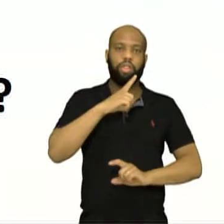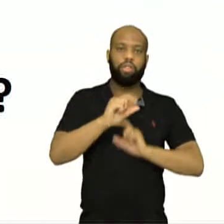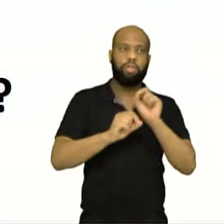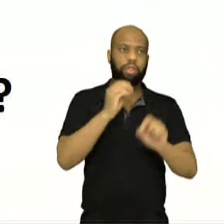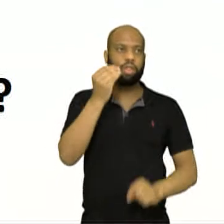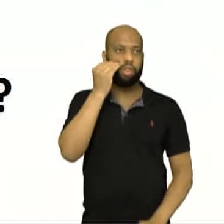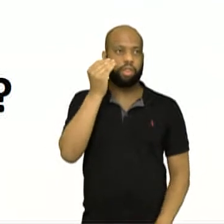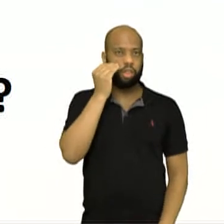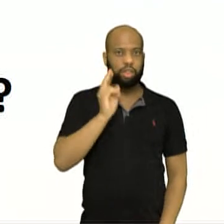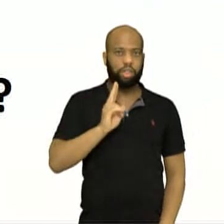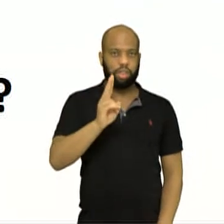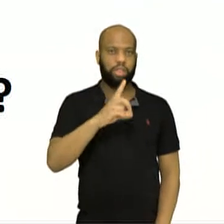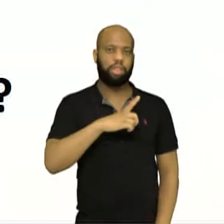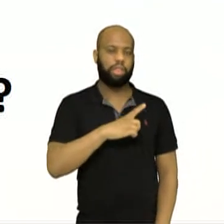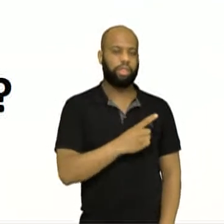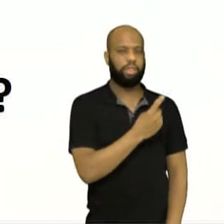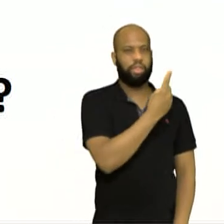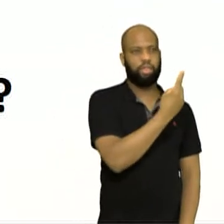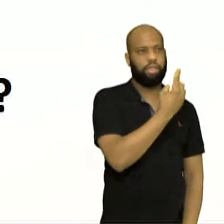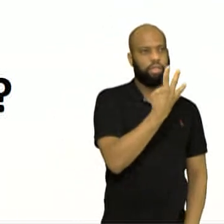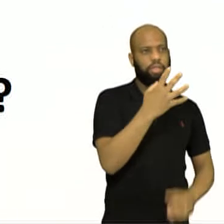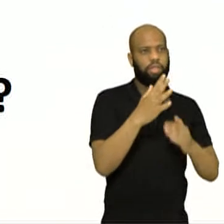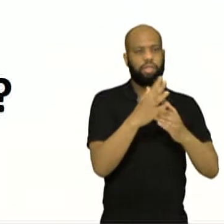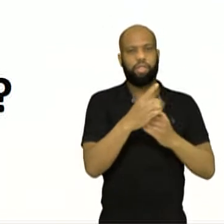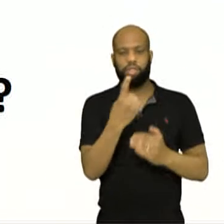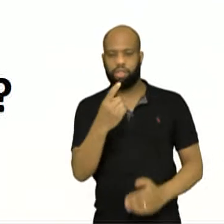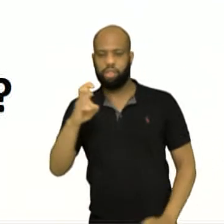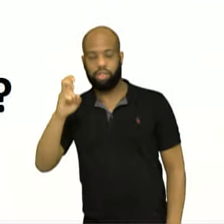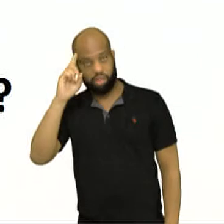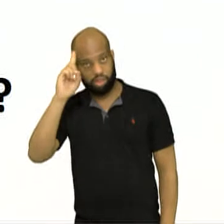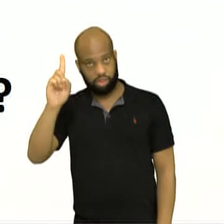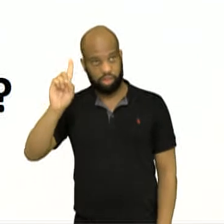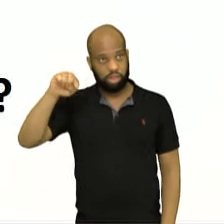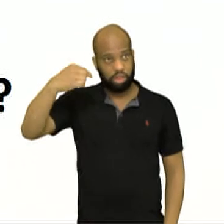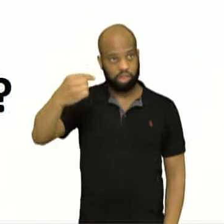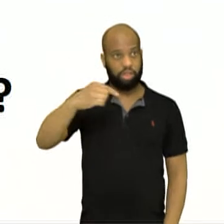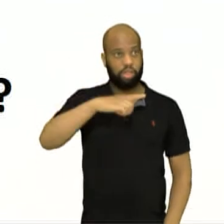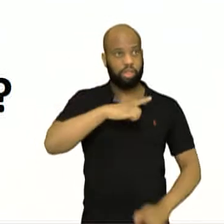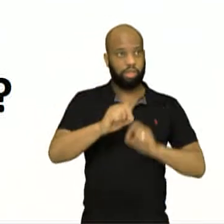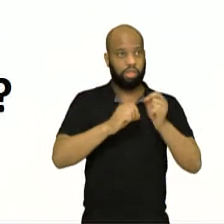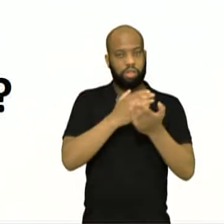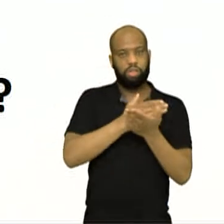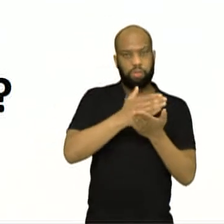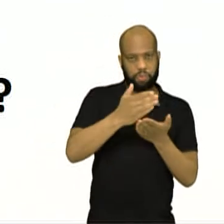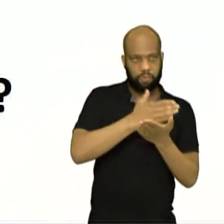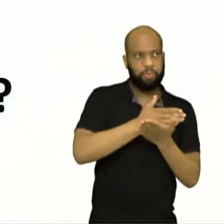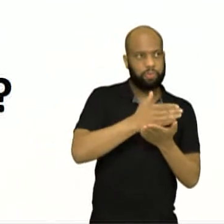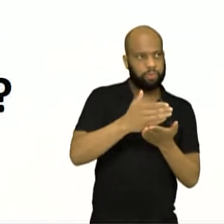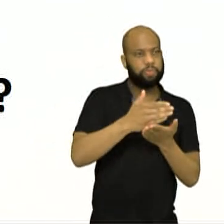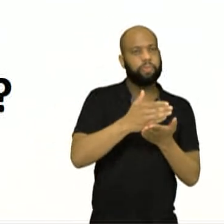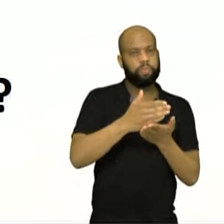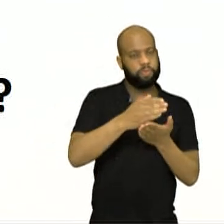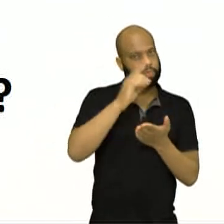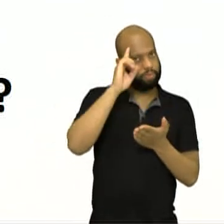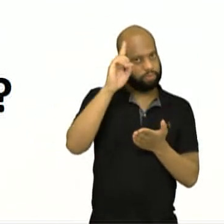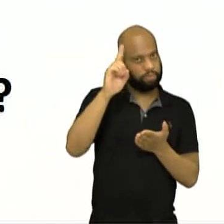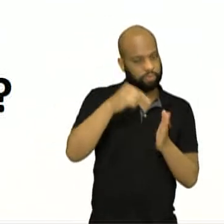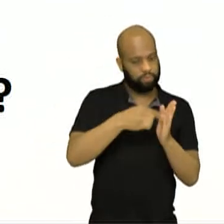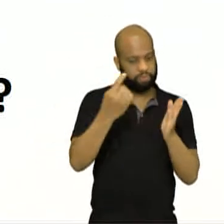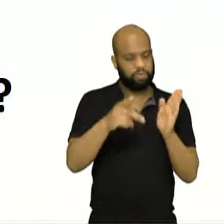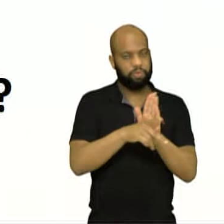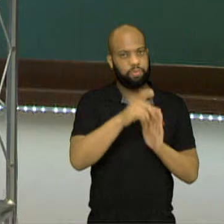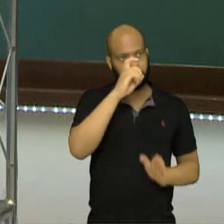tentasse sempre cerca de 14 a 15 dias após o início, né, do seu primeiro dia de menstruação.